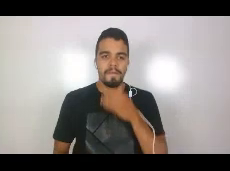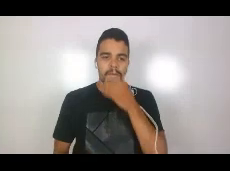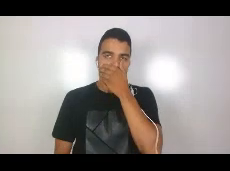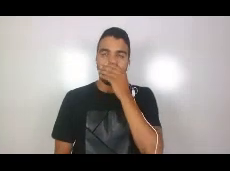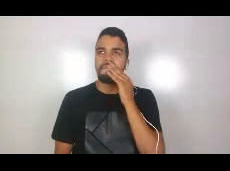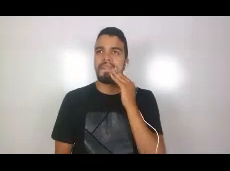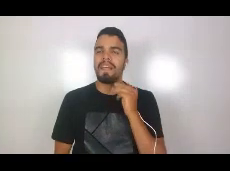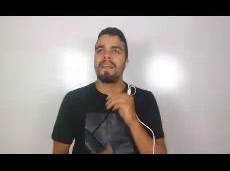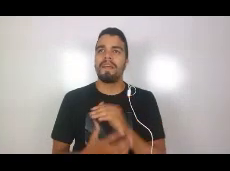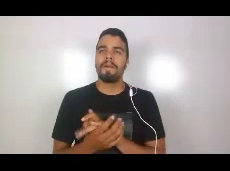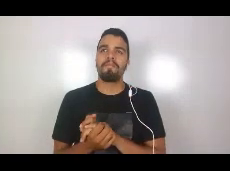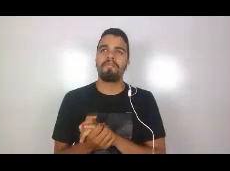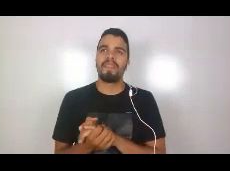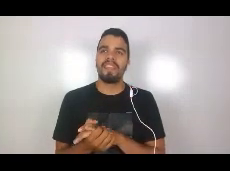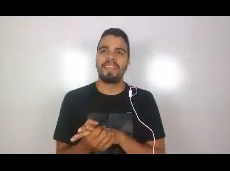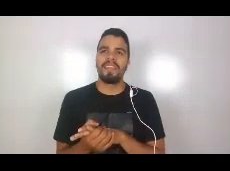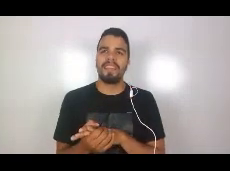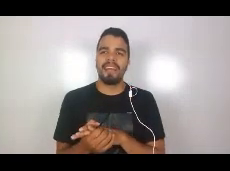breve,